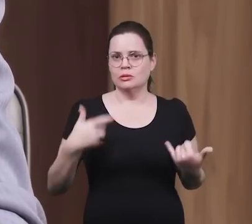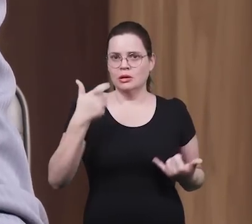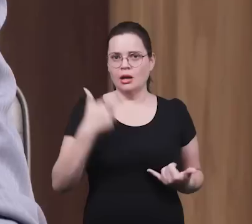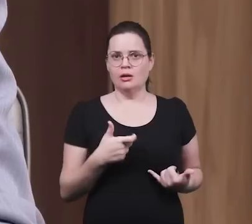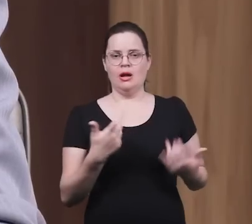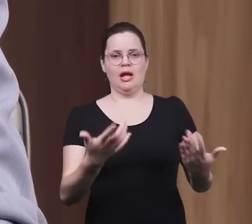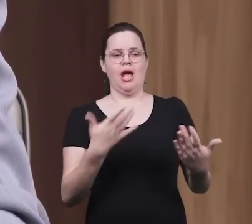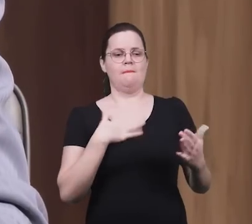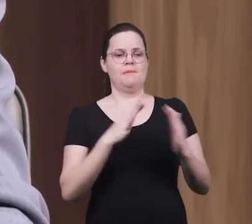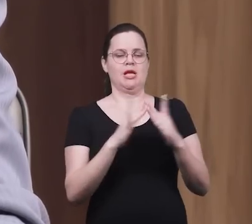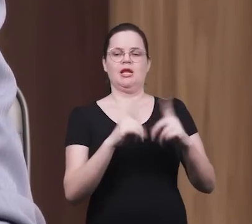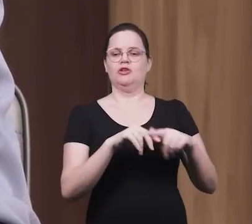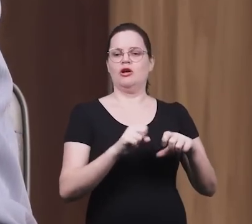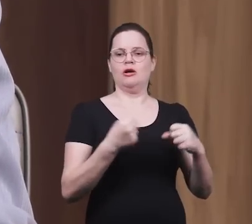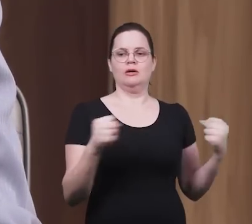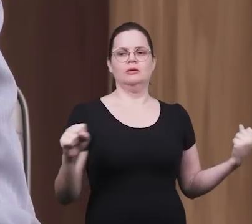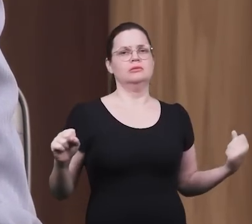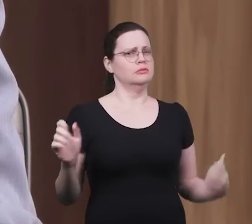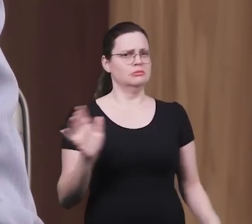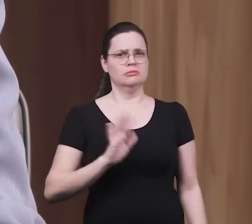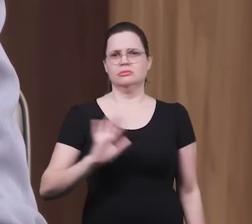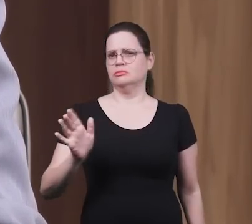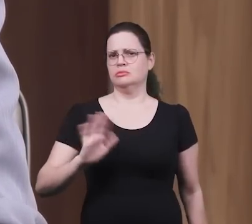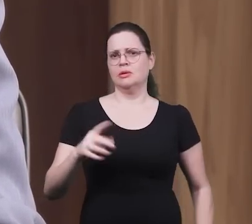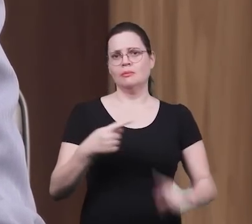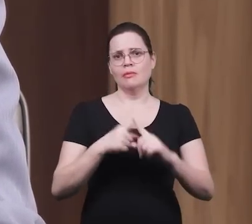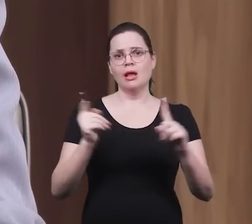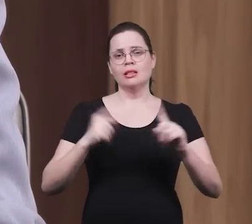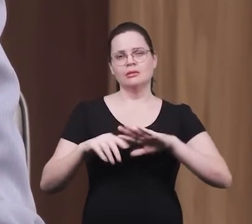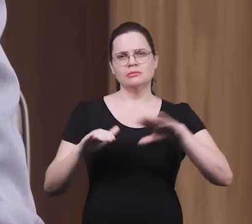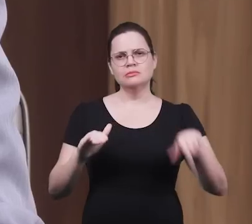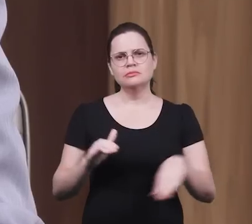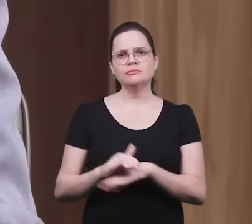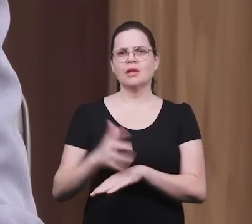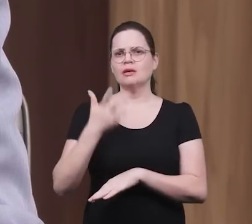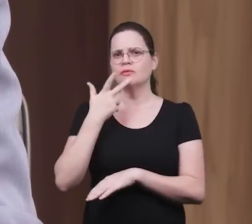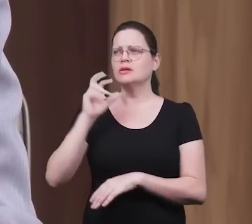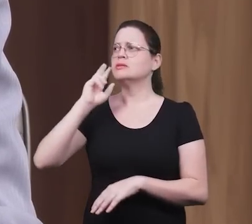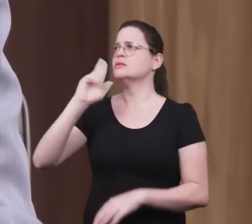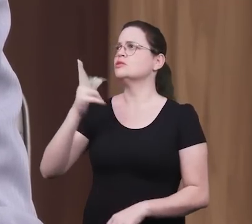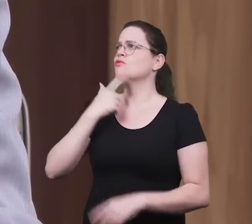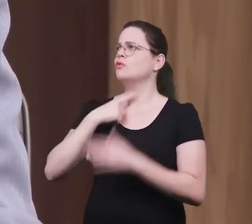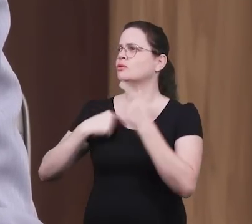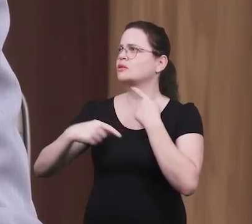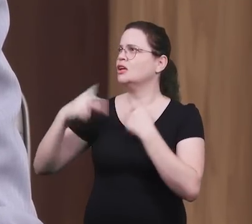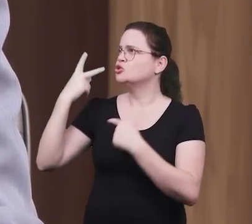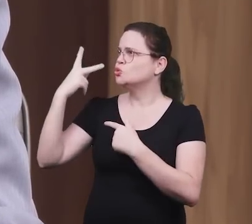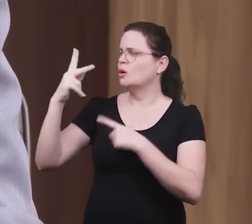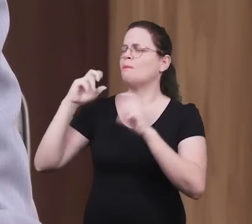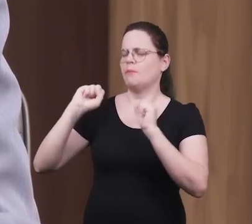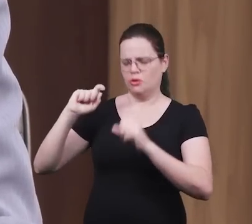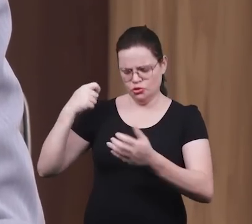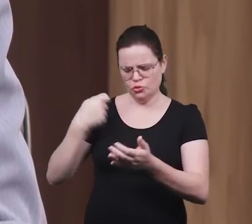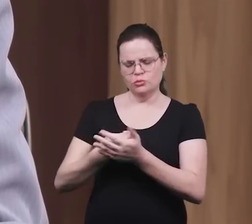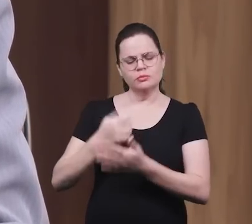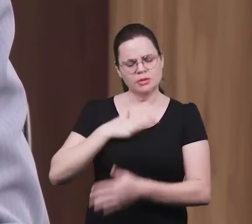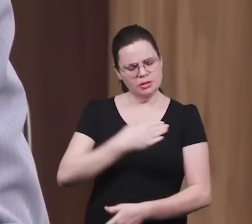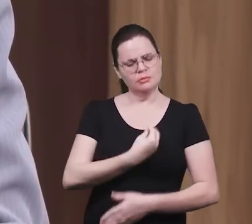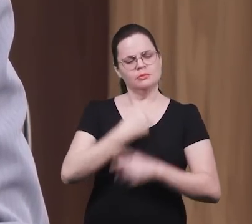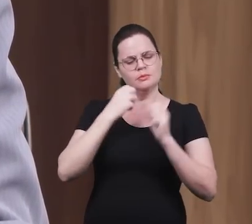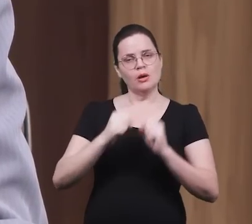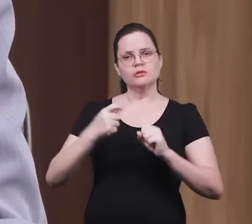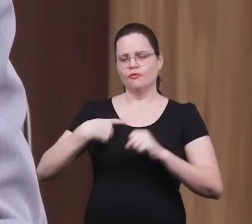ser apresentado, externado, mas na humildade ele falou, Senhor, cumpre em mim o teu querer. E ele serviu